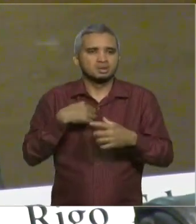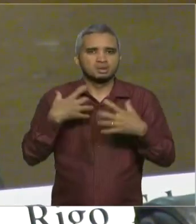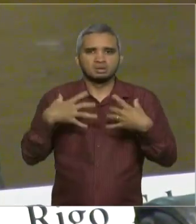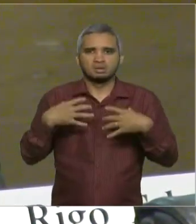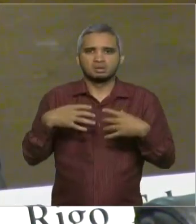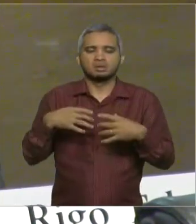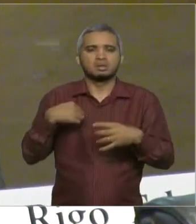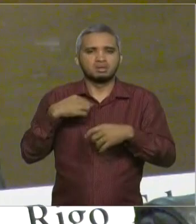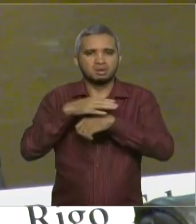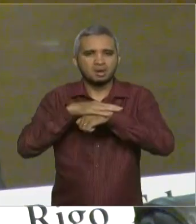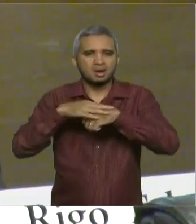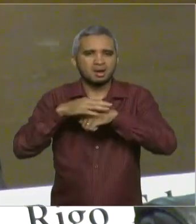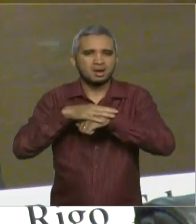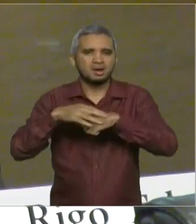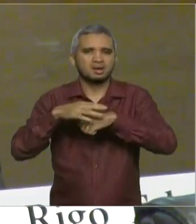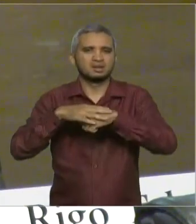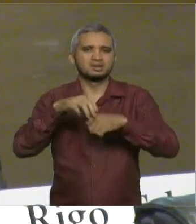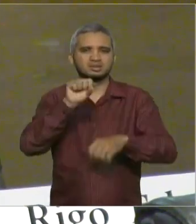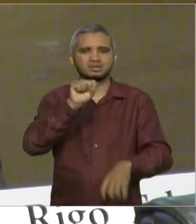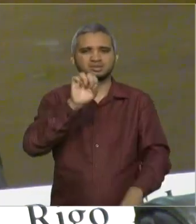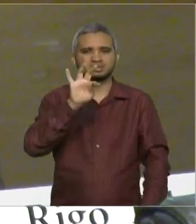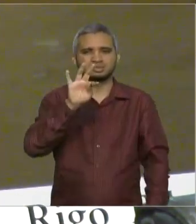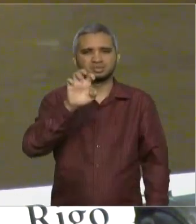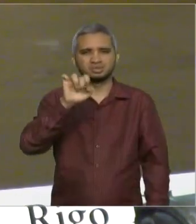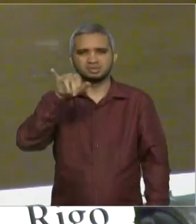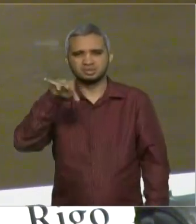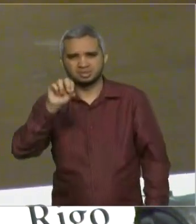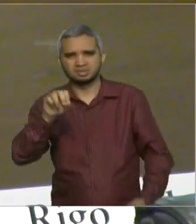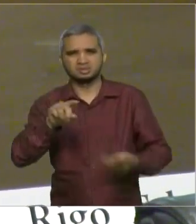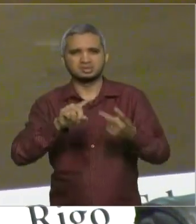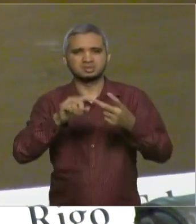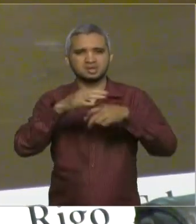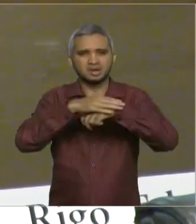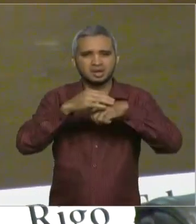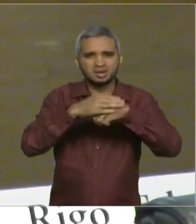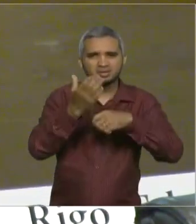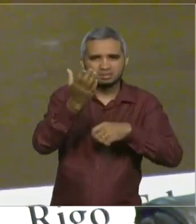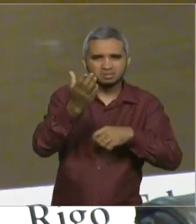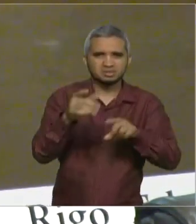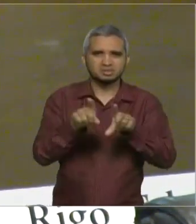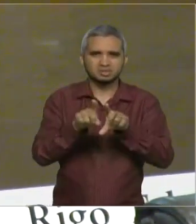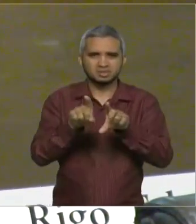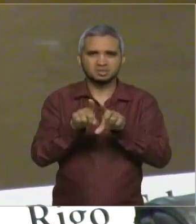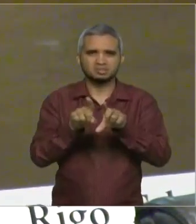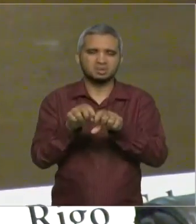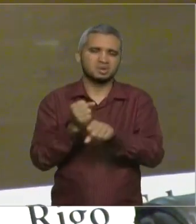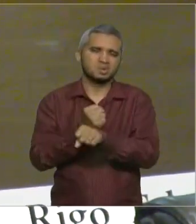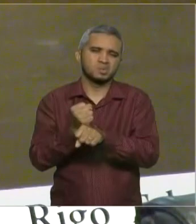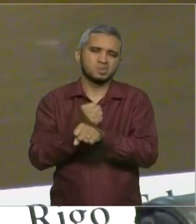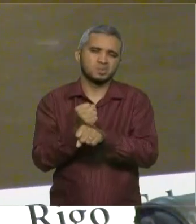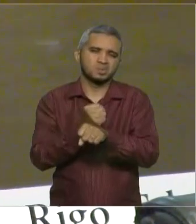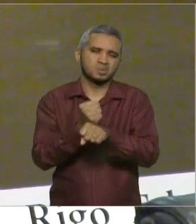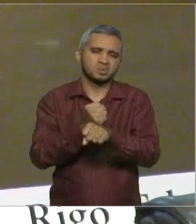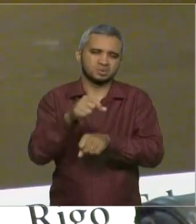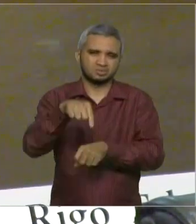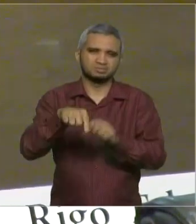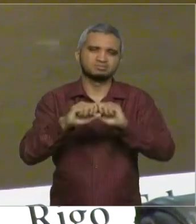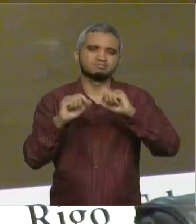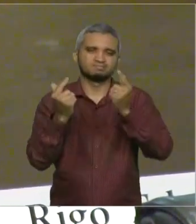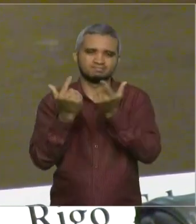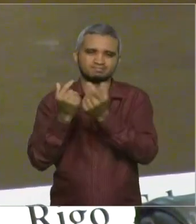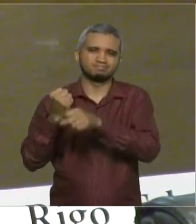brincar, chamar de garotinho, compadre, então, é uma amizade grande ao longo de muitos anos nessa casa. E